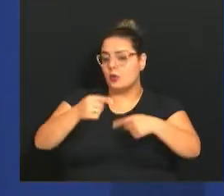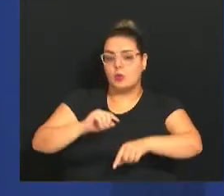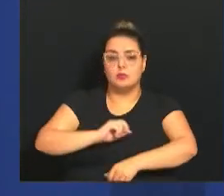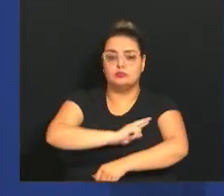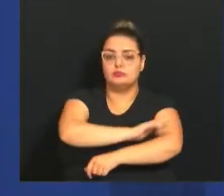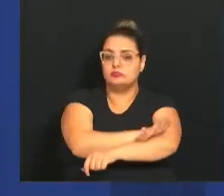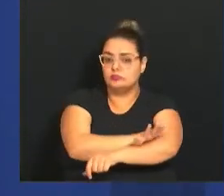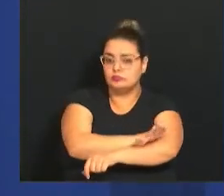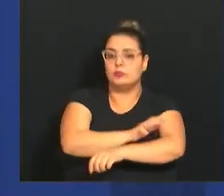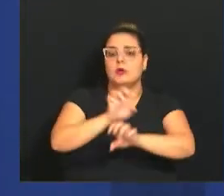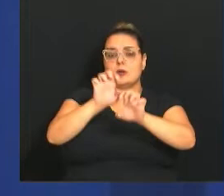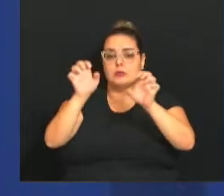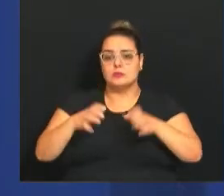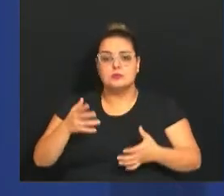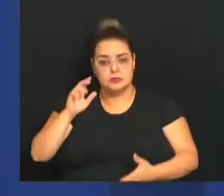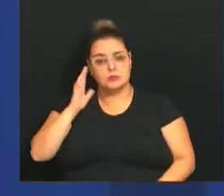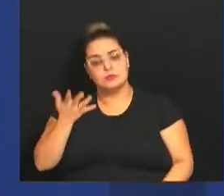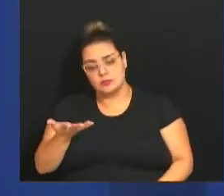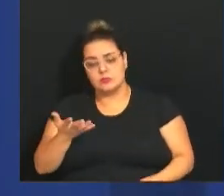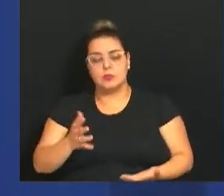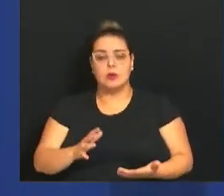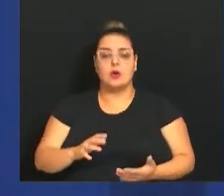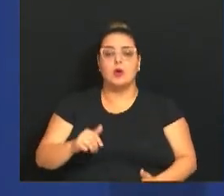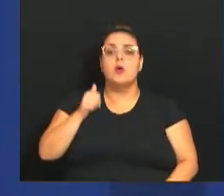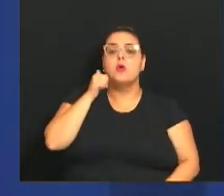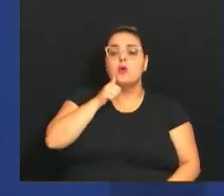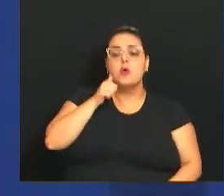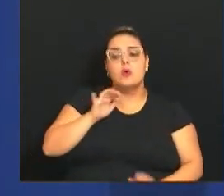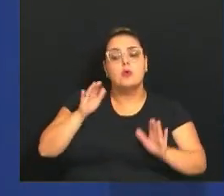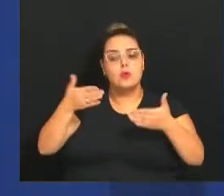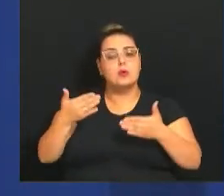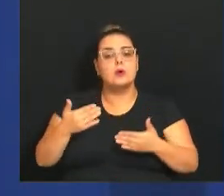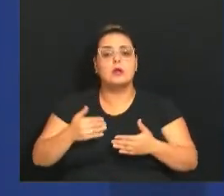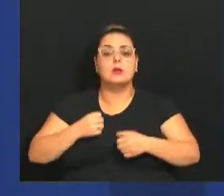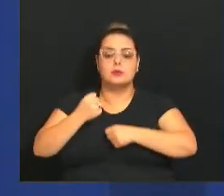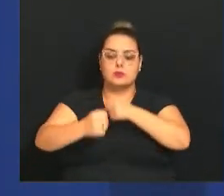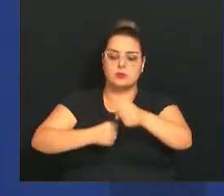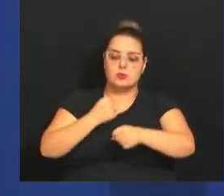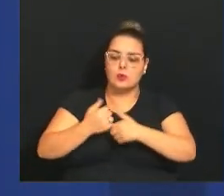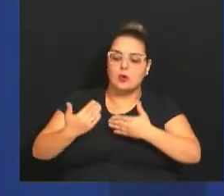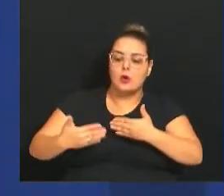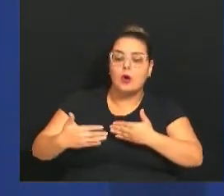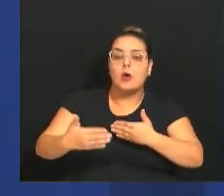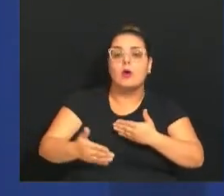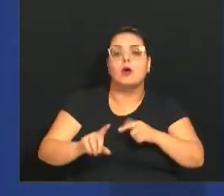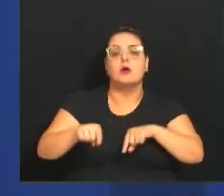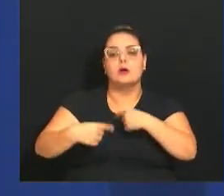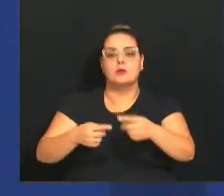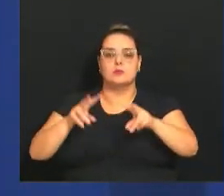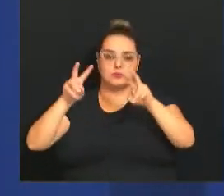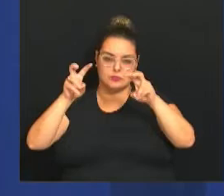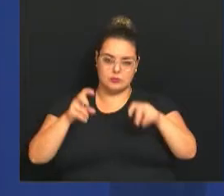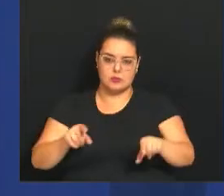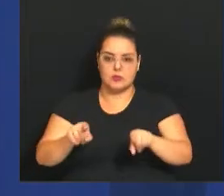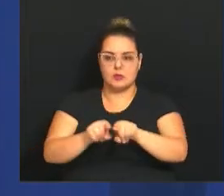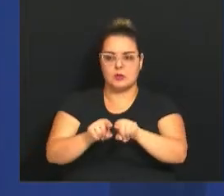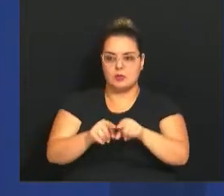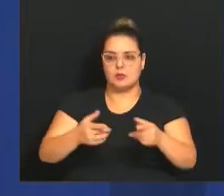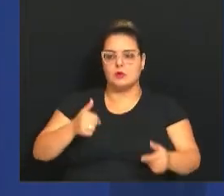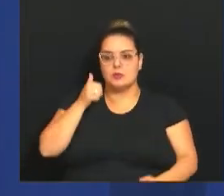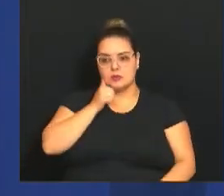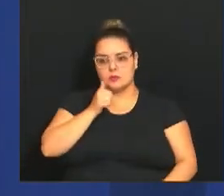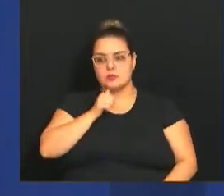com o que está ceifando a vida das mulheres e ao longo do ano a gente vai trabalhando as outras temáticas que as mulheres